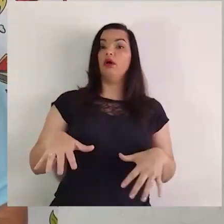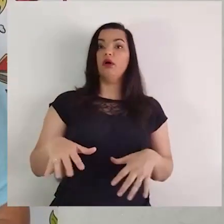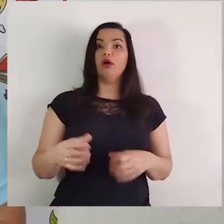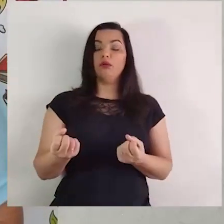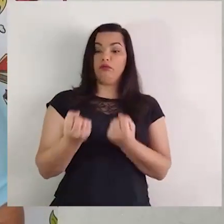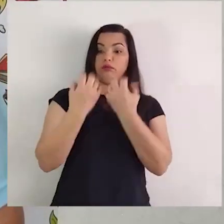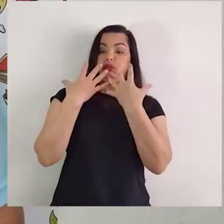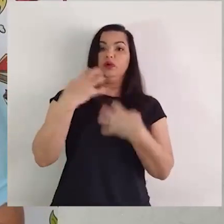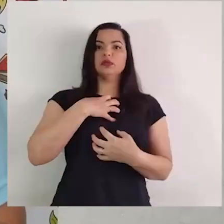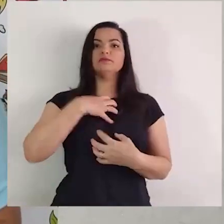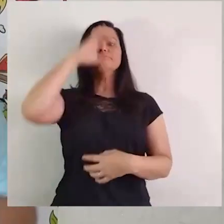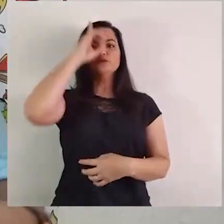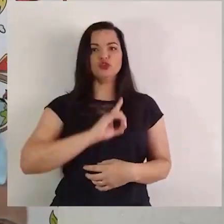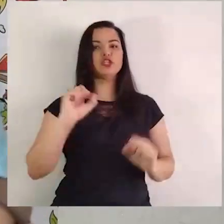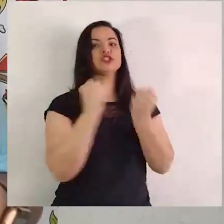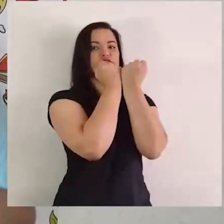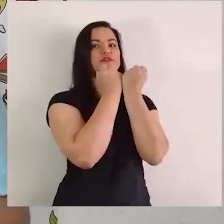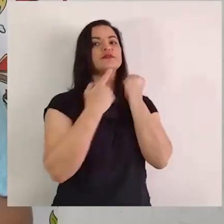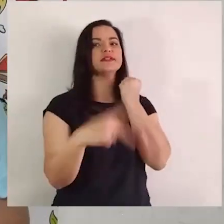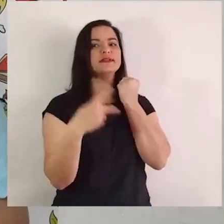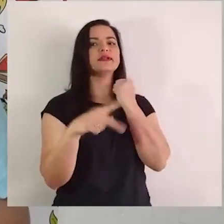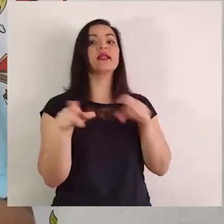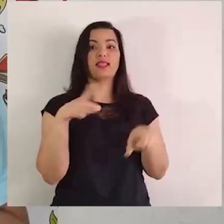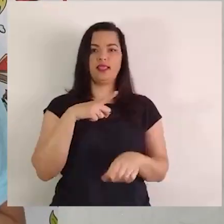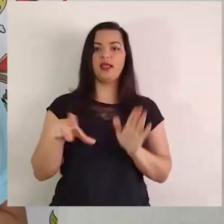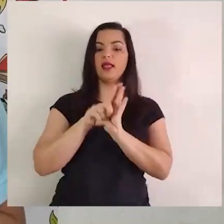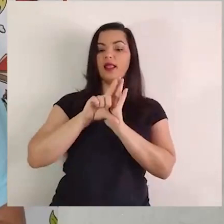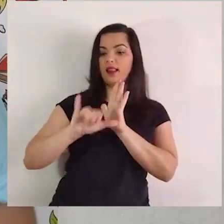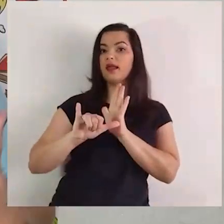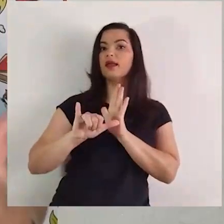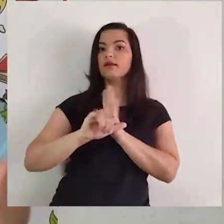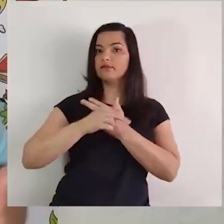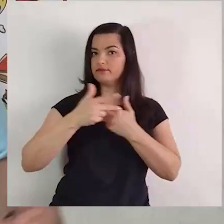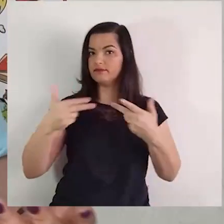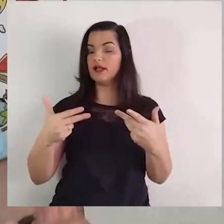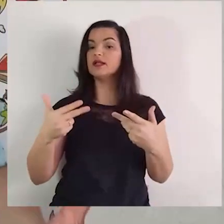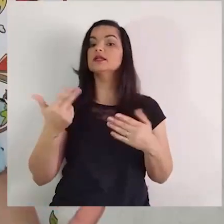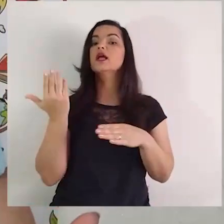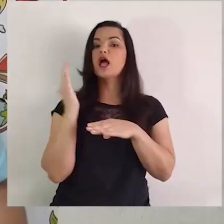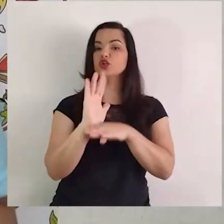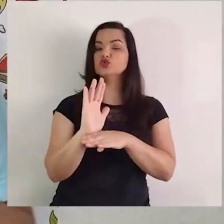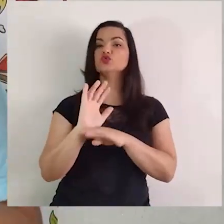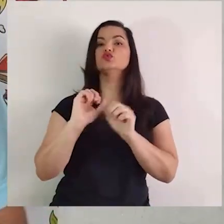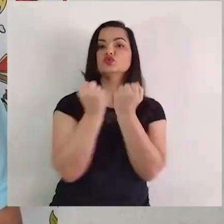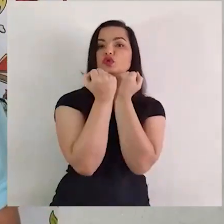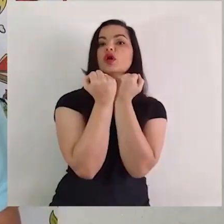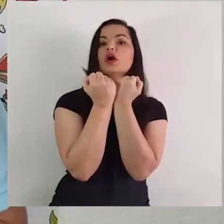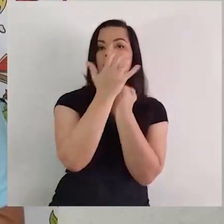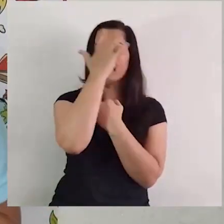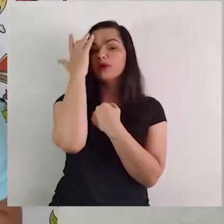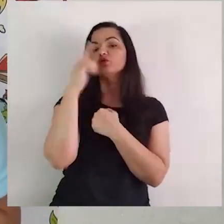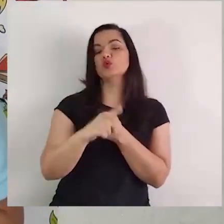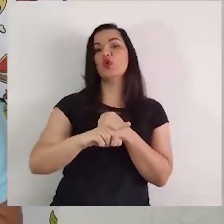de se defender. E existem leis hoje que protegem essas pessoas que são